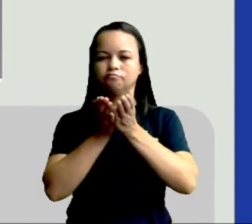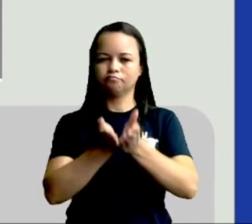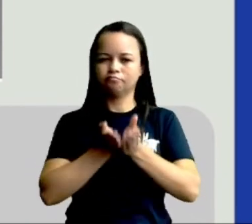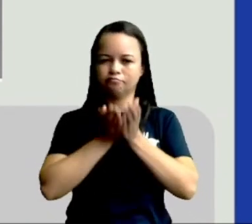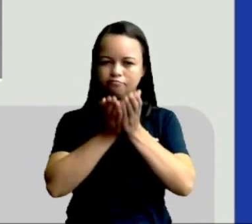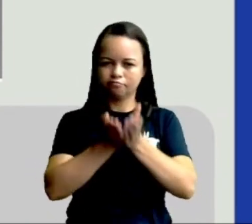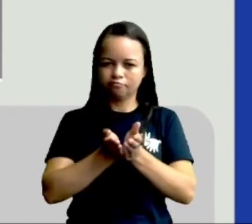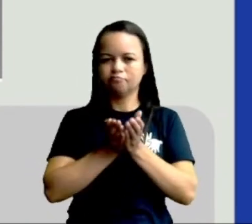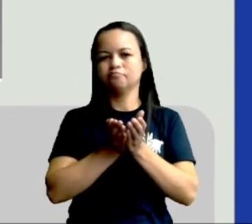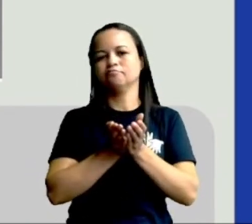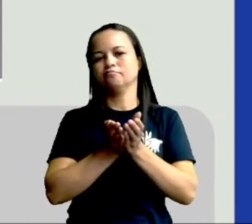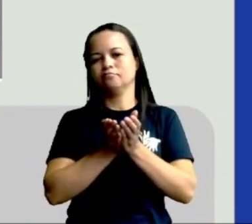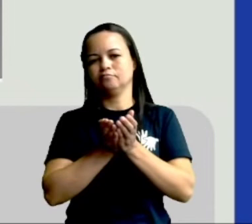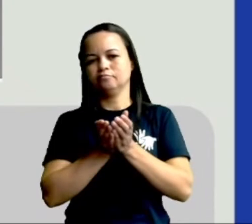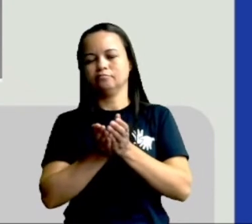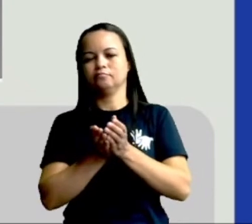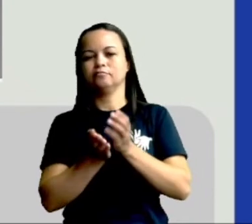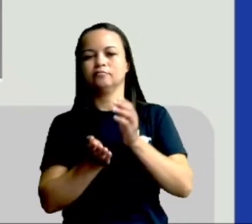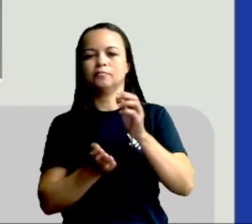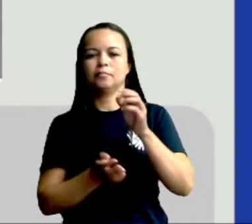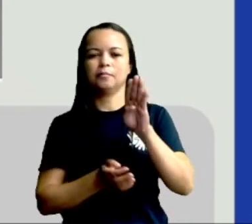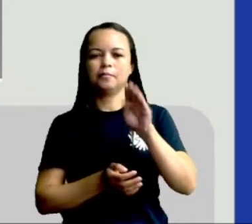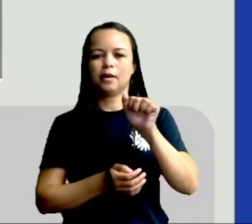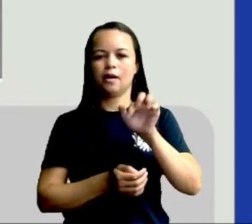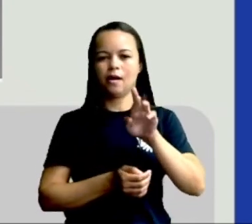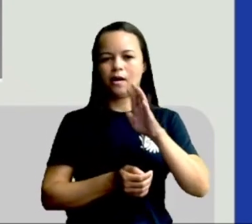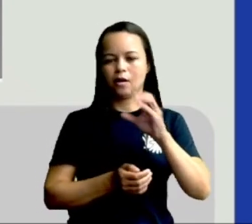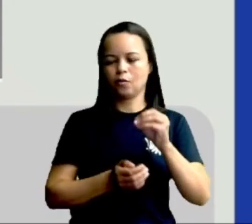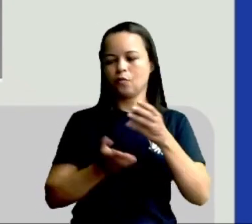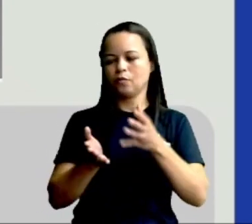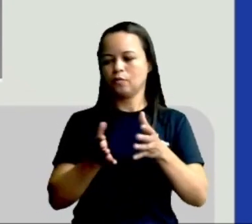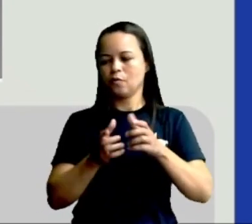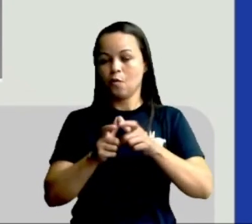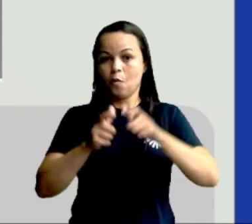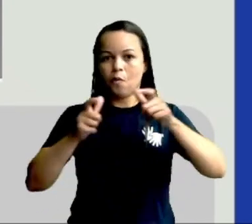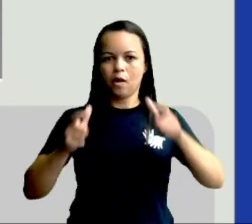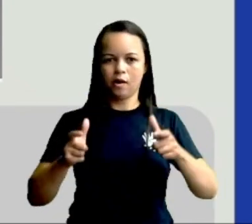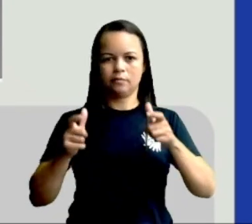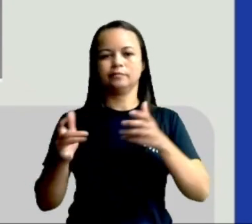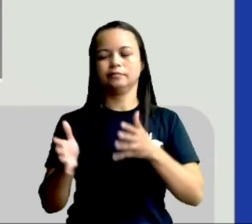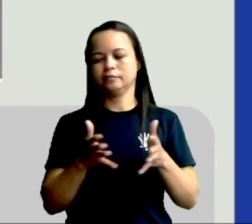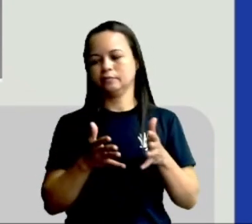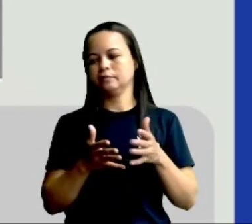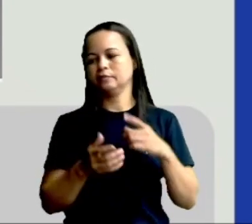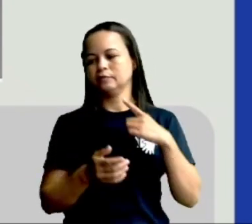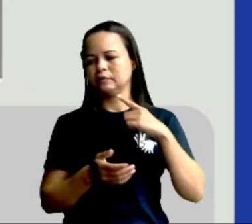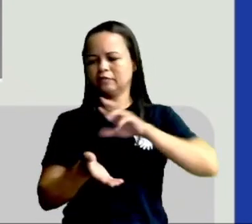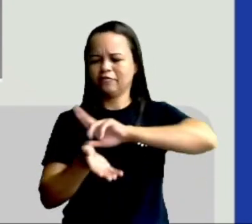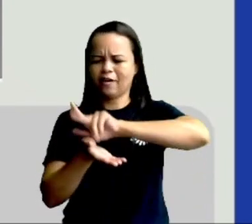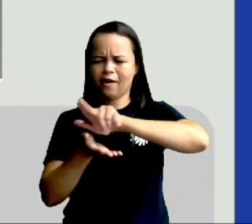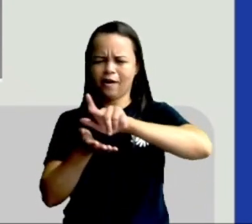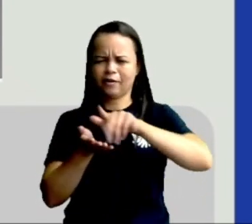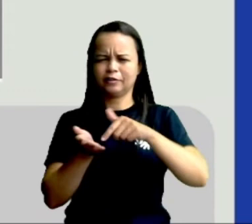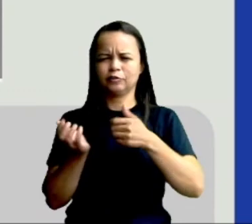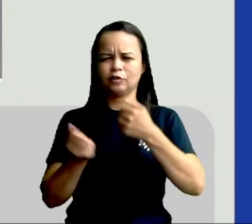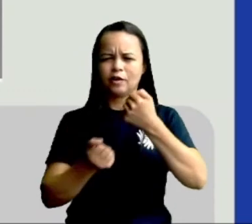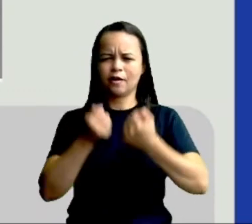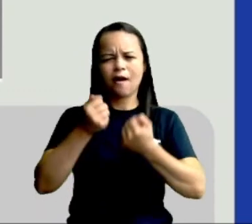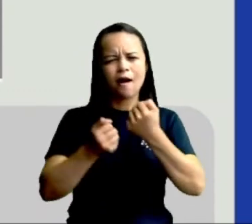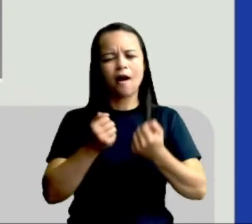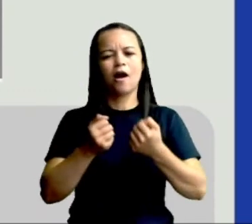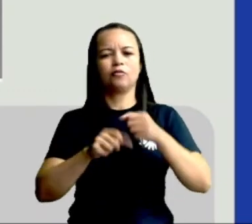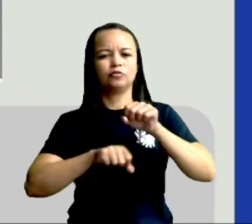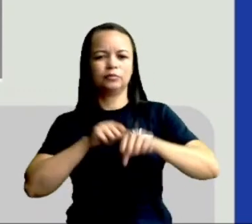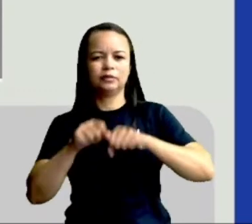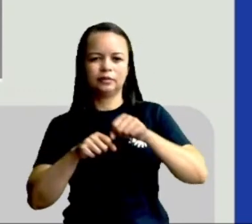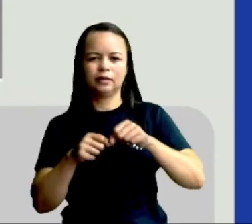barco, locomotiva, setor petroleiro, ó, aquelas balsas bem grandes, carros,